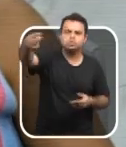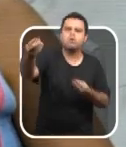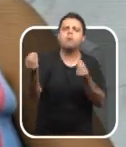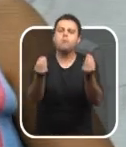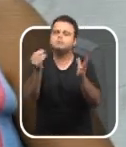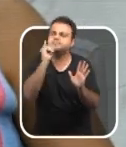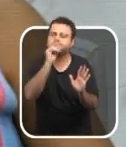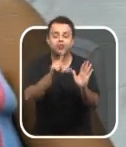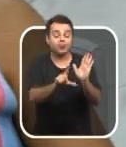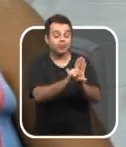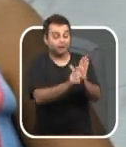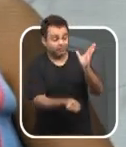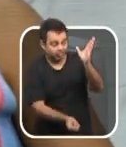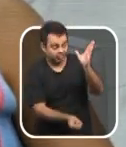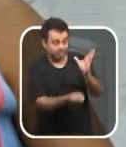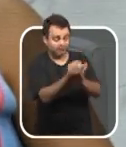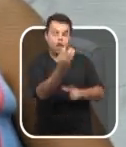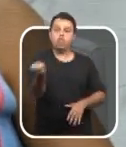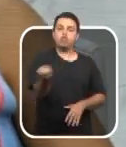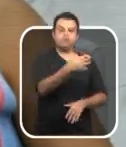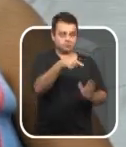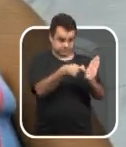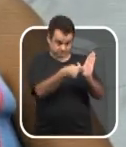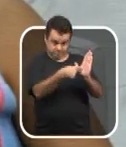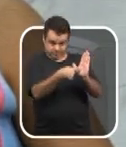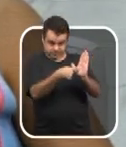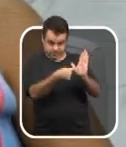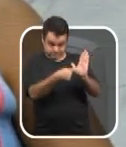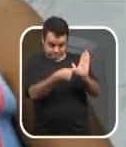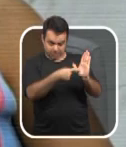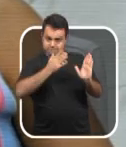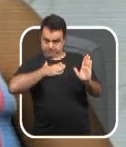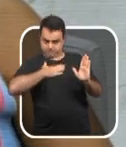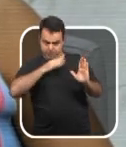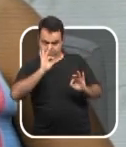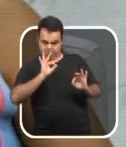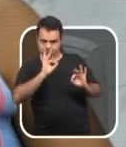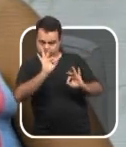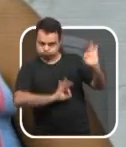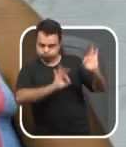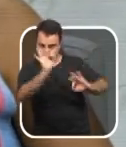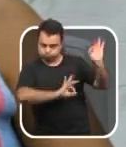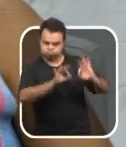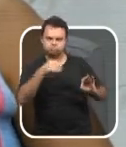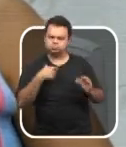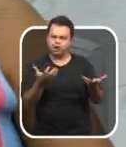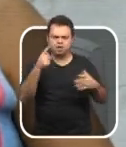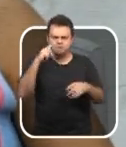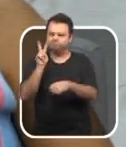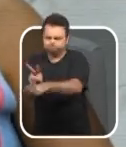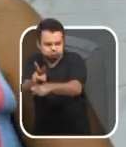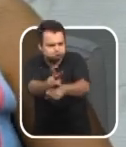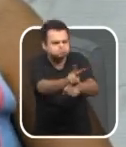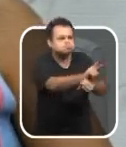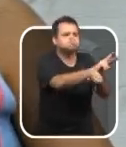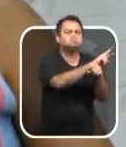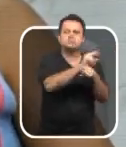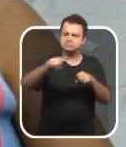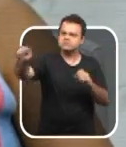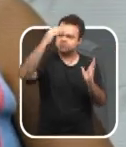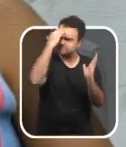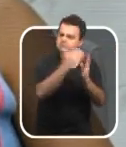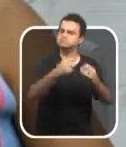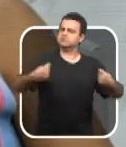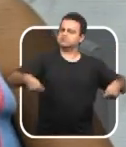coloco uma lei e ela é aprovada, eu quero ver ela sendo executada. Então, eu vou para cima disso. E então, eu fiz